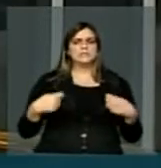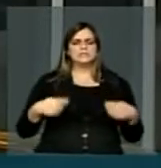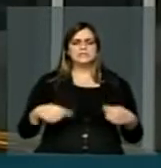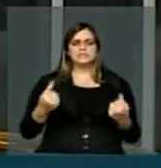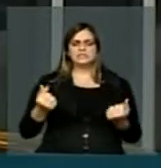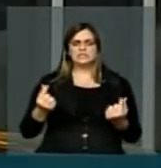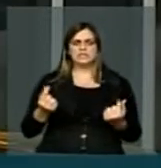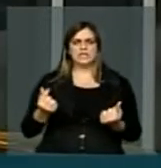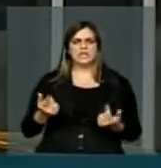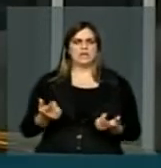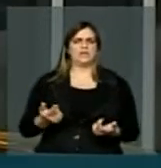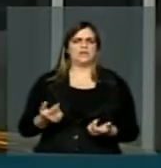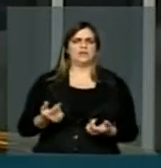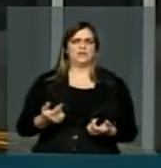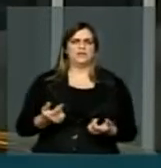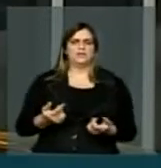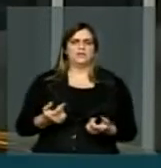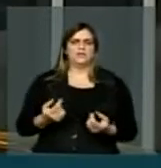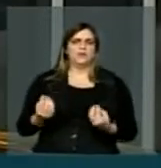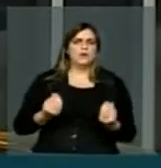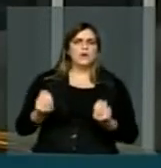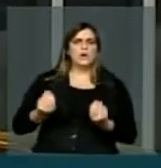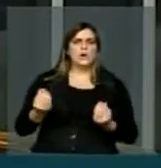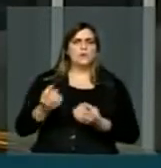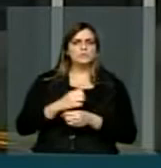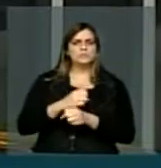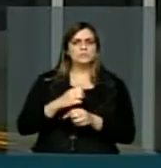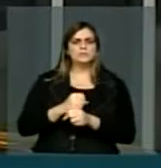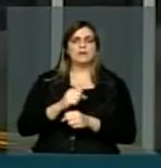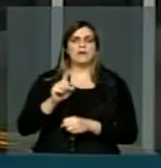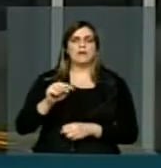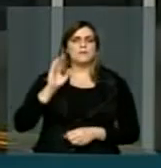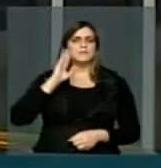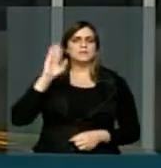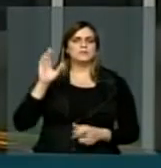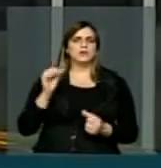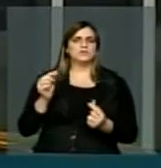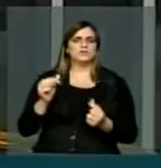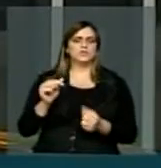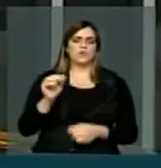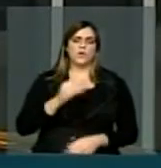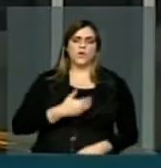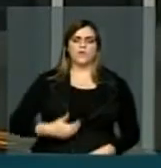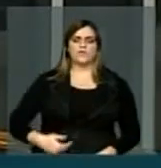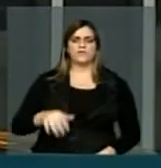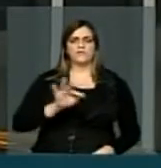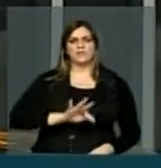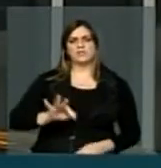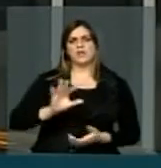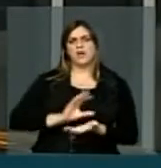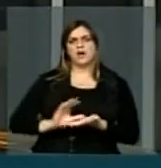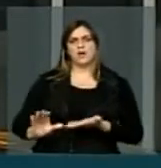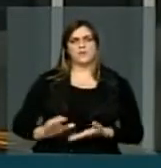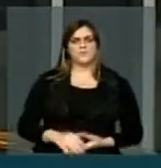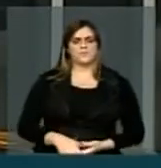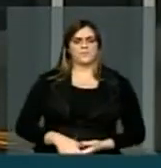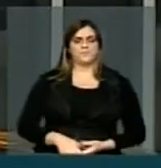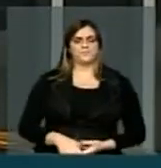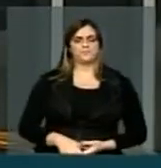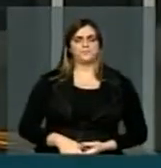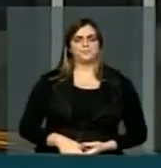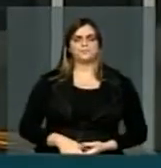de recursos, e sobrevivem em grande parte pelos repasses de recursos federais. E aqui, senhor